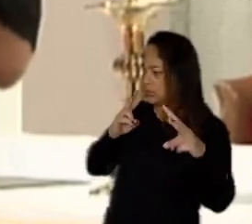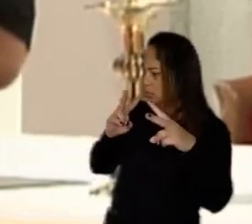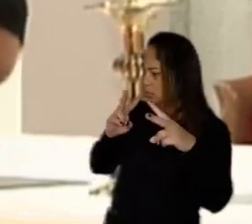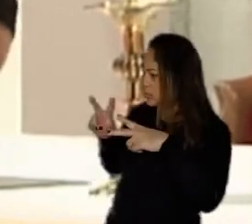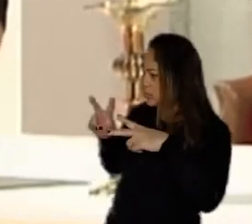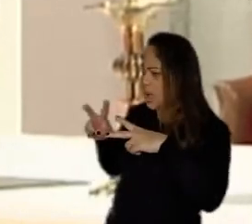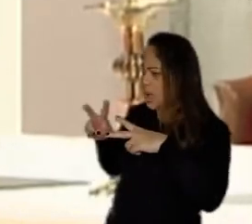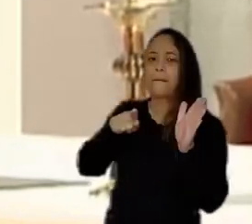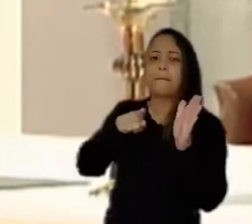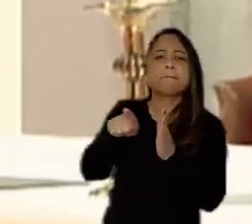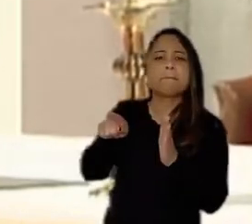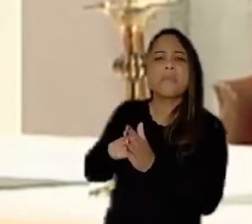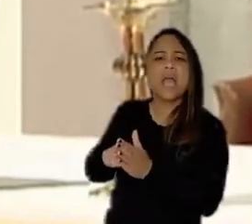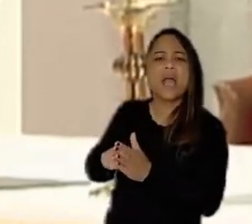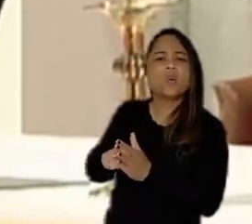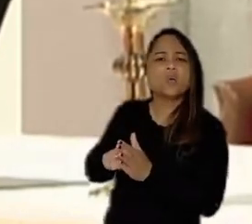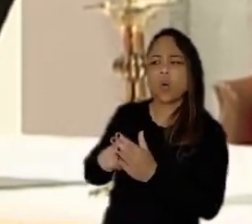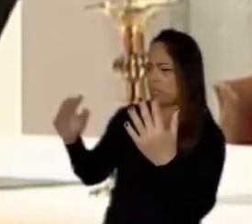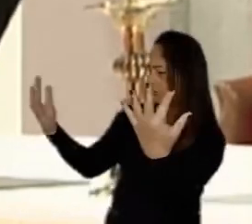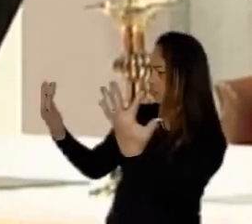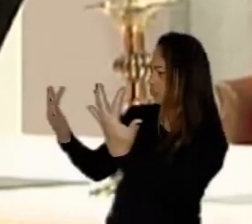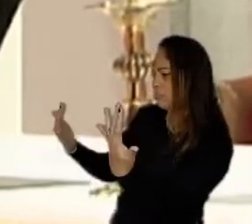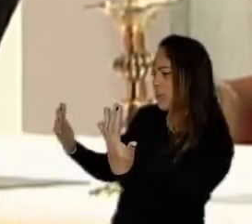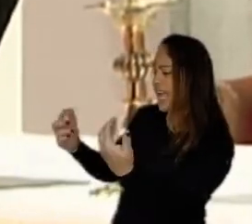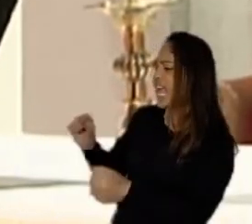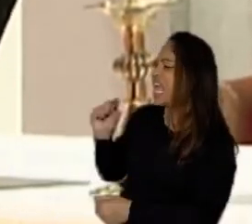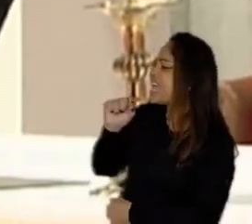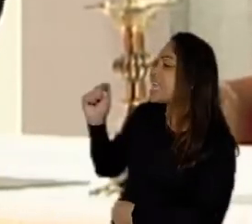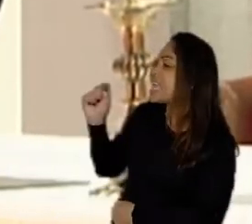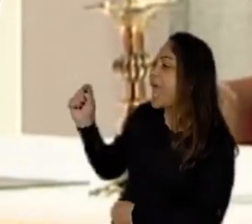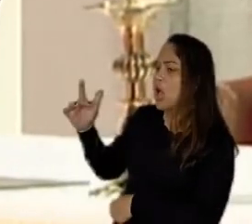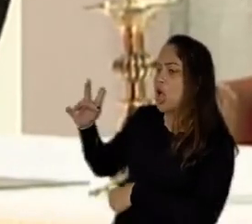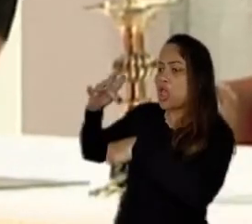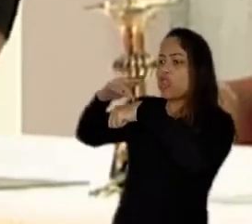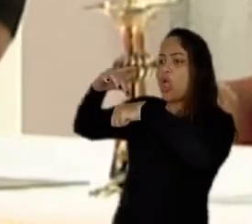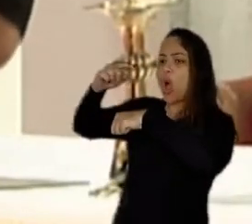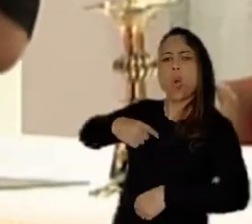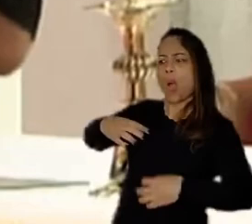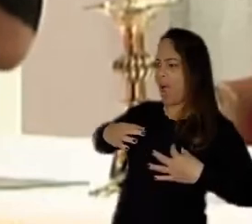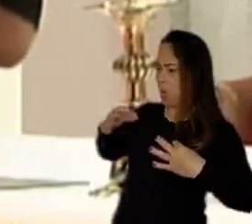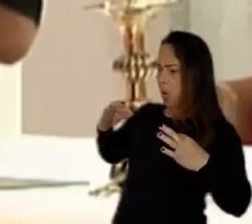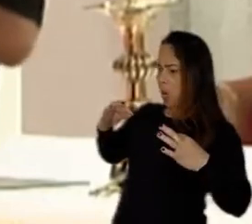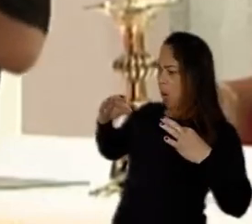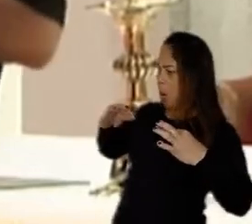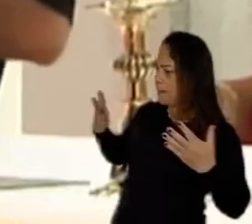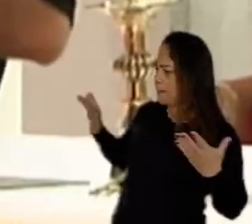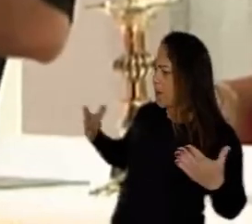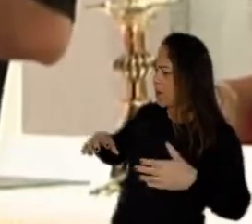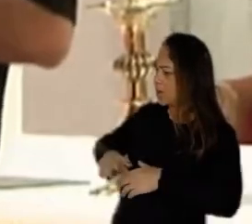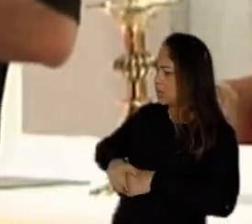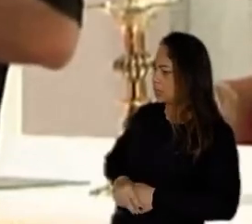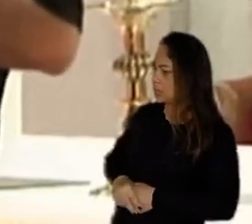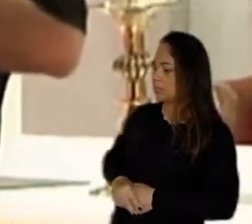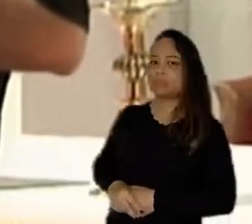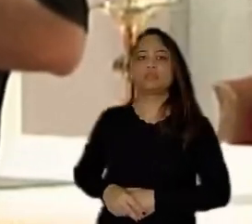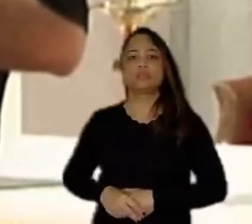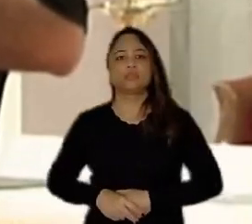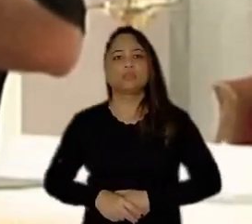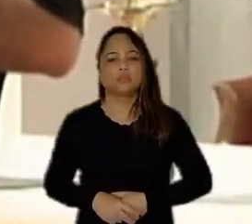as pessoas e perguntou: quem tocou na orla do meu manto no cerco de